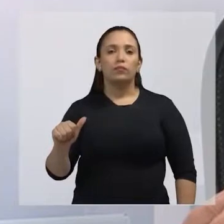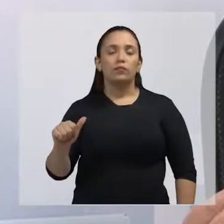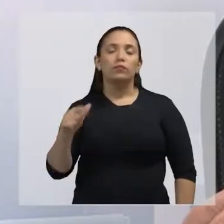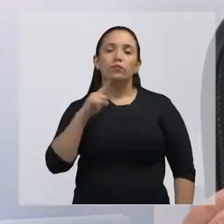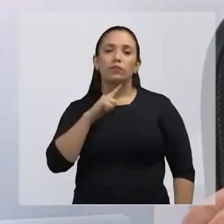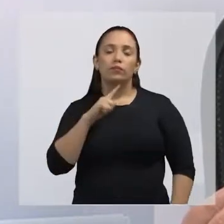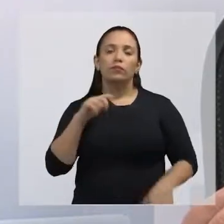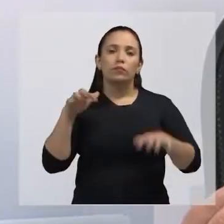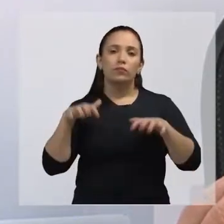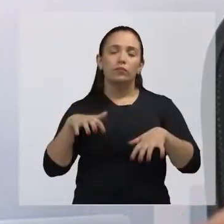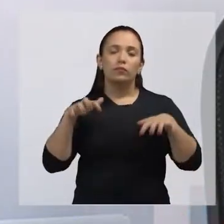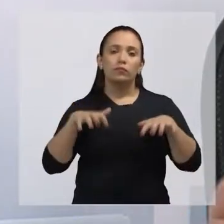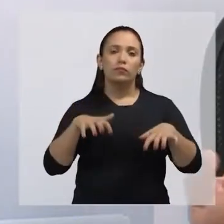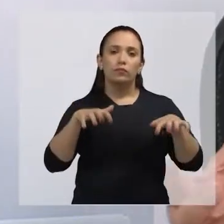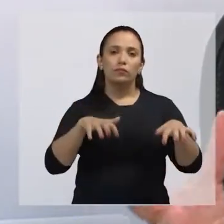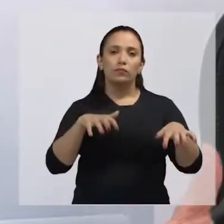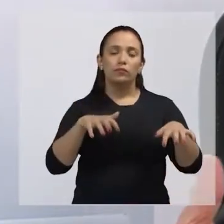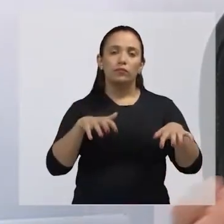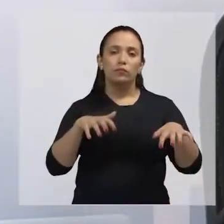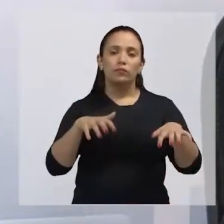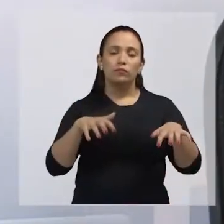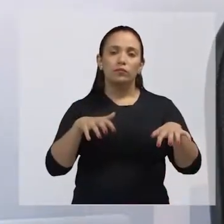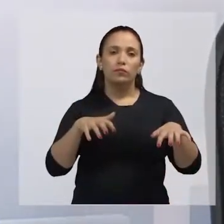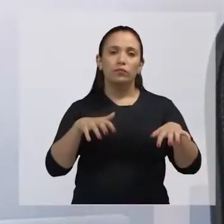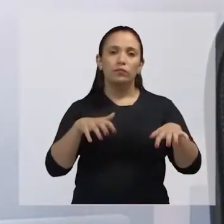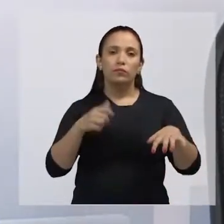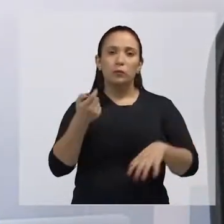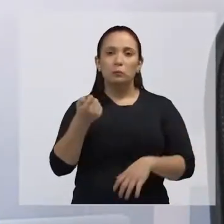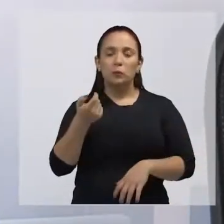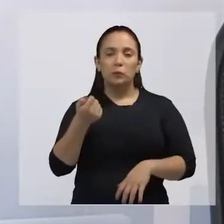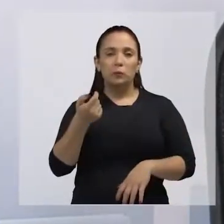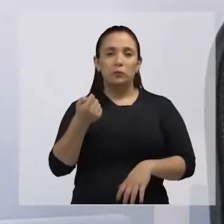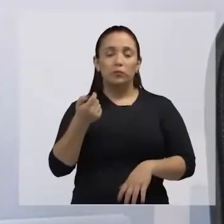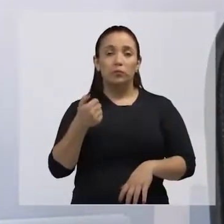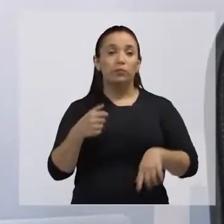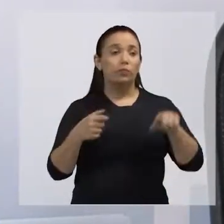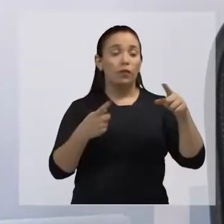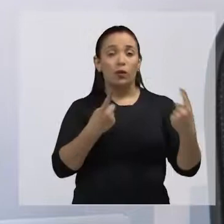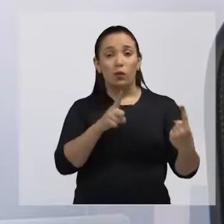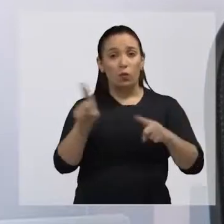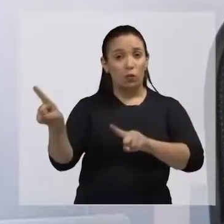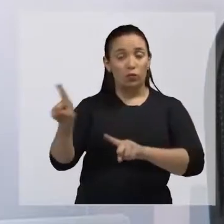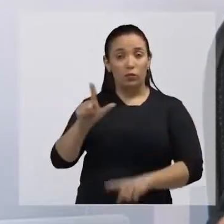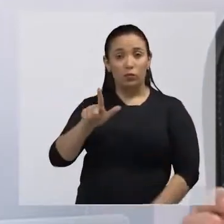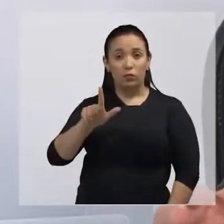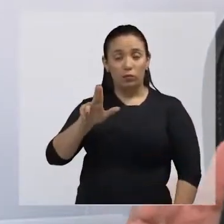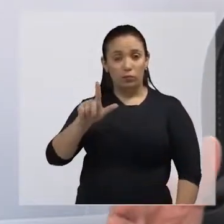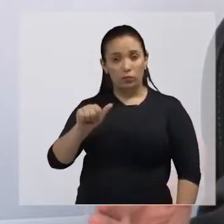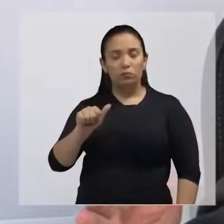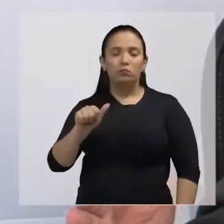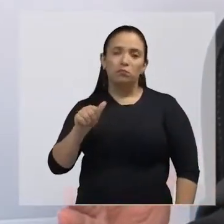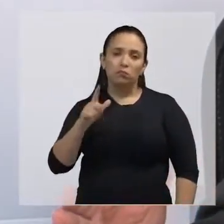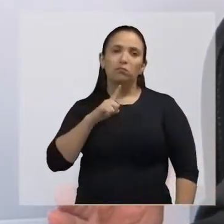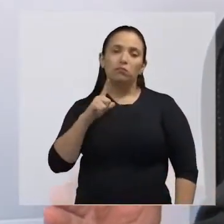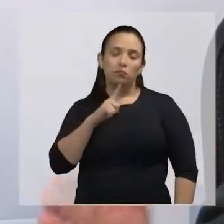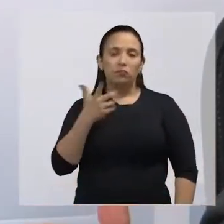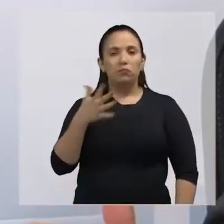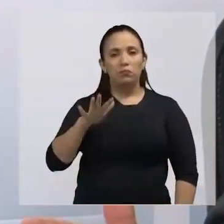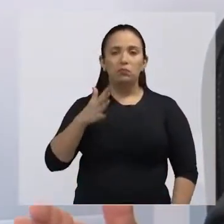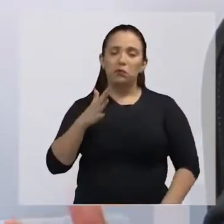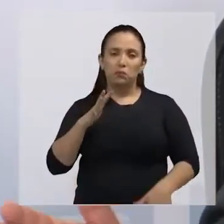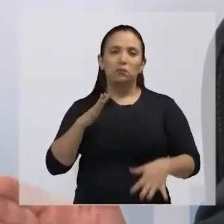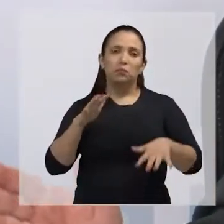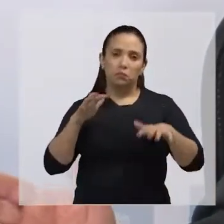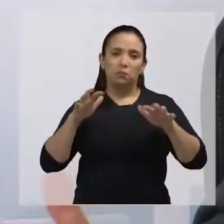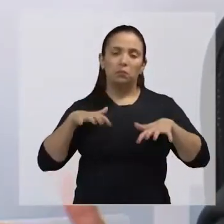diminutas e com pouca participação social. As que eram contra ele, razoavelmente